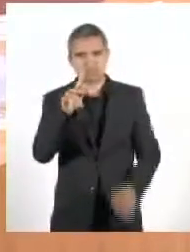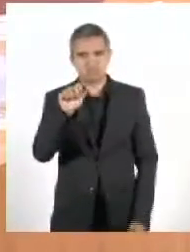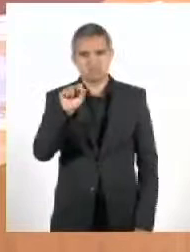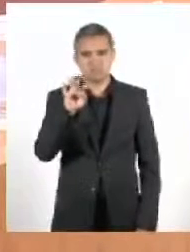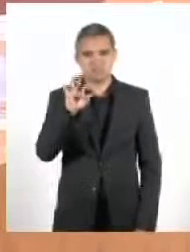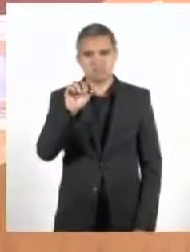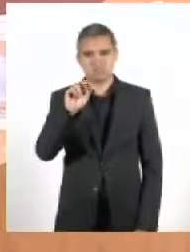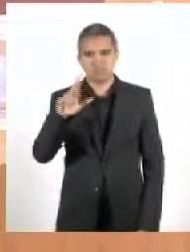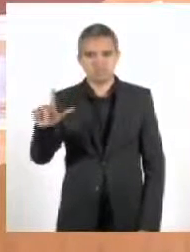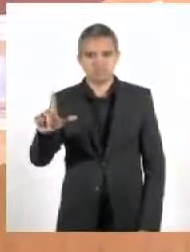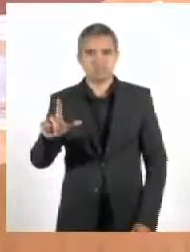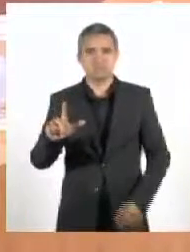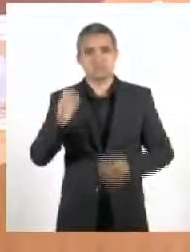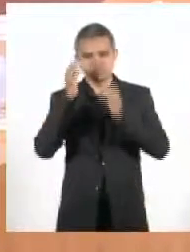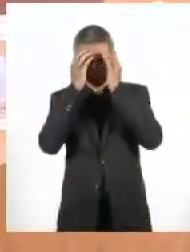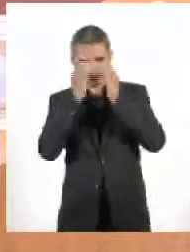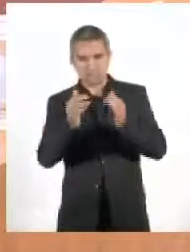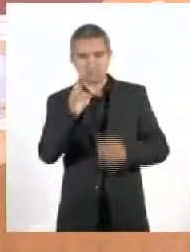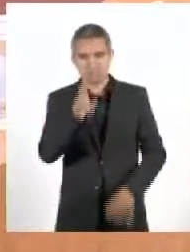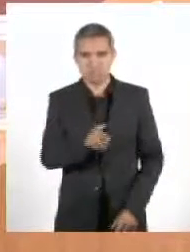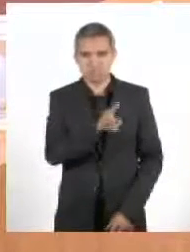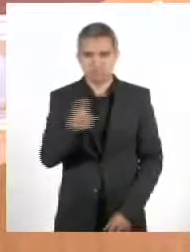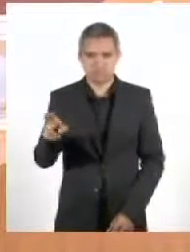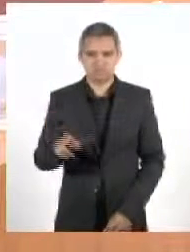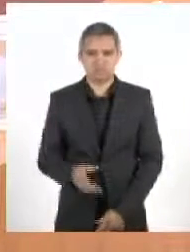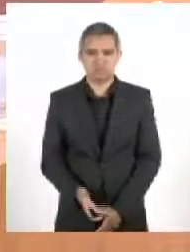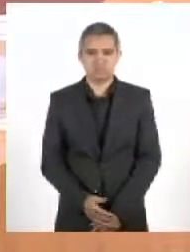respeite o padre.